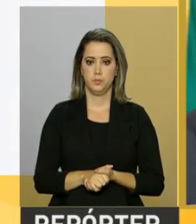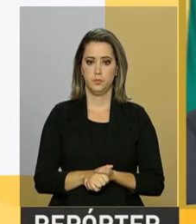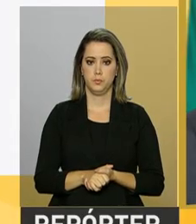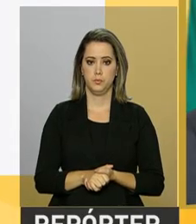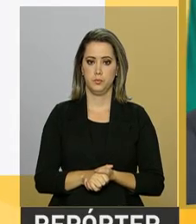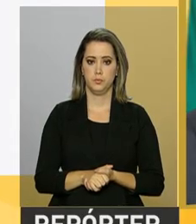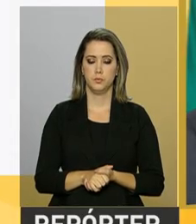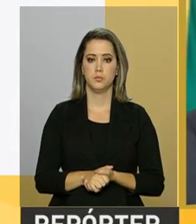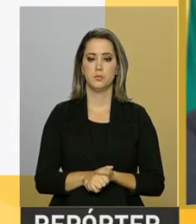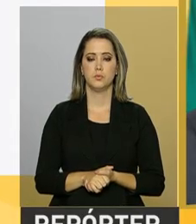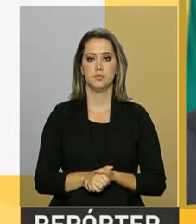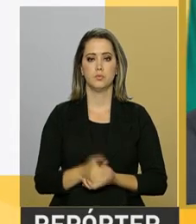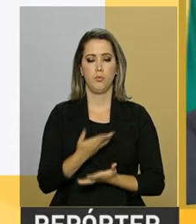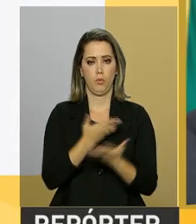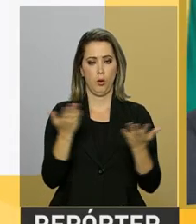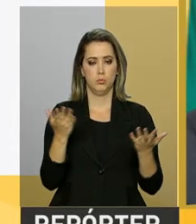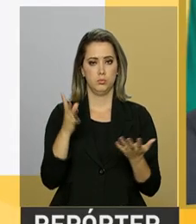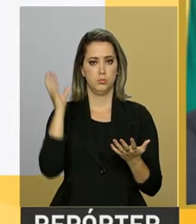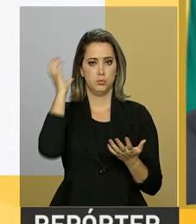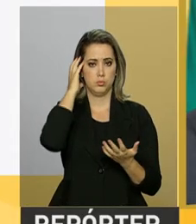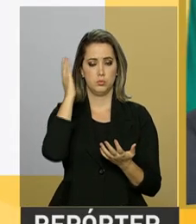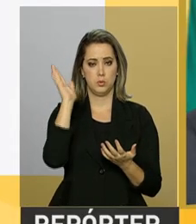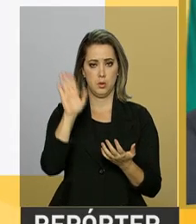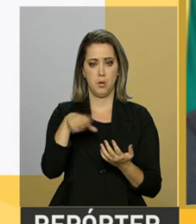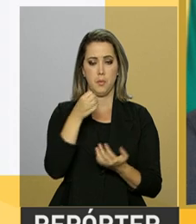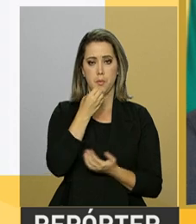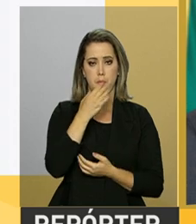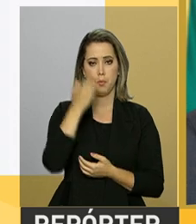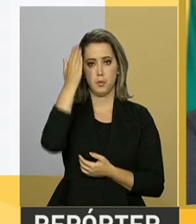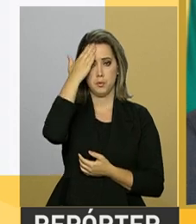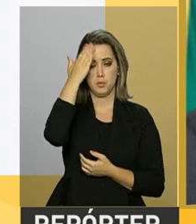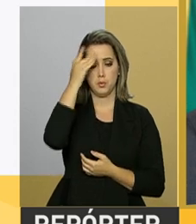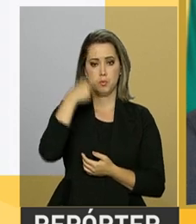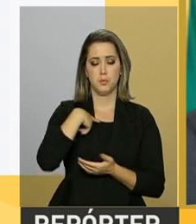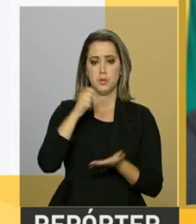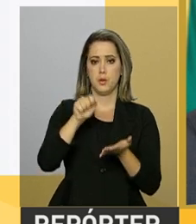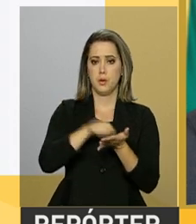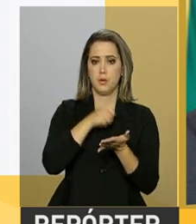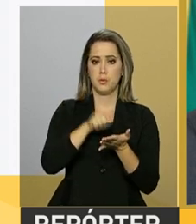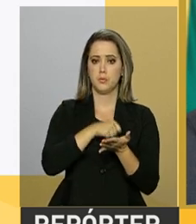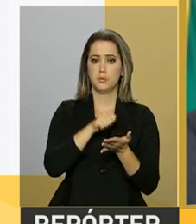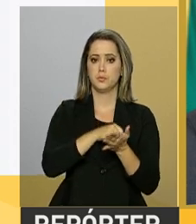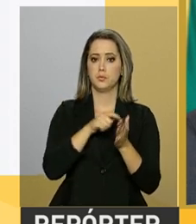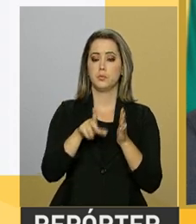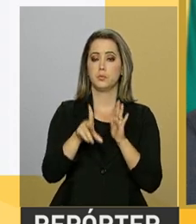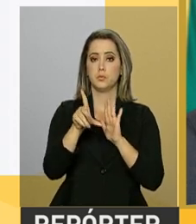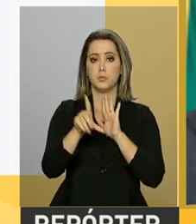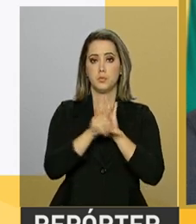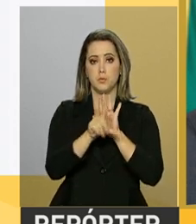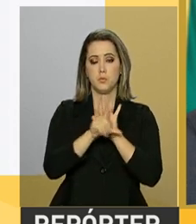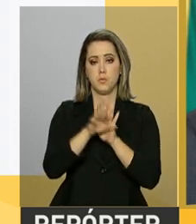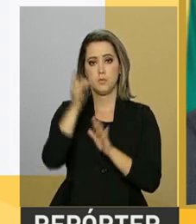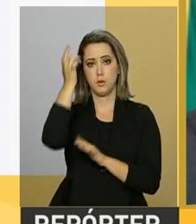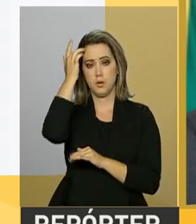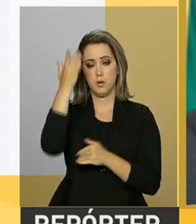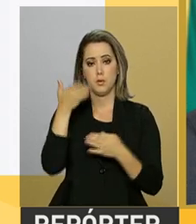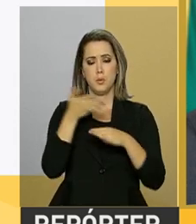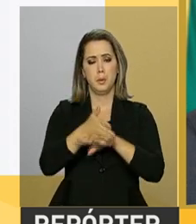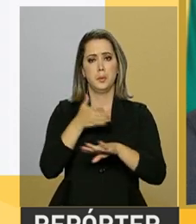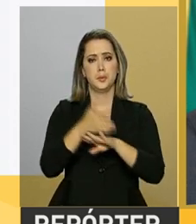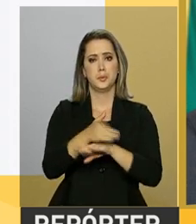você que está havendo é bom saber disso eu assinei um decreto que facilita o acesso ao crédito de instalação